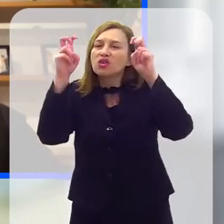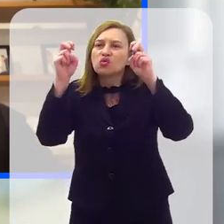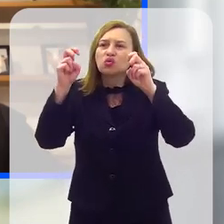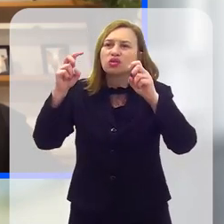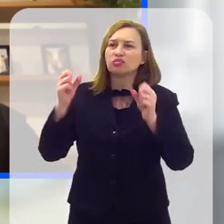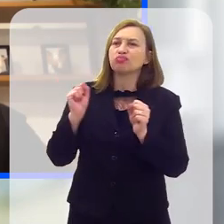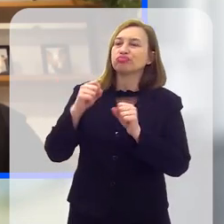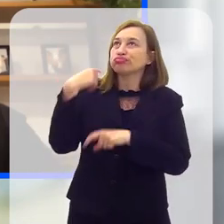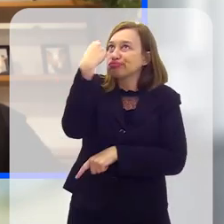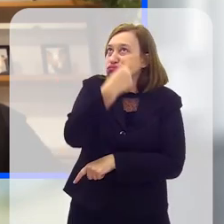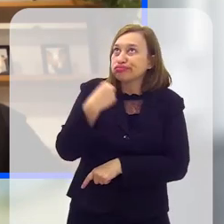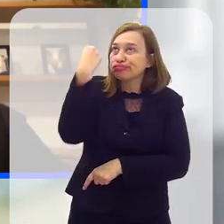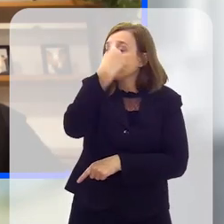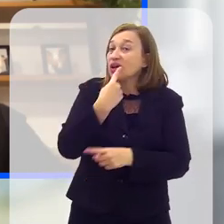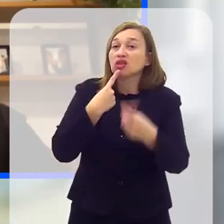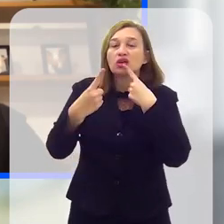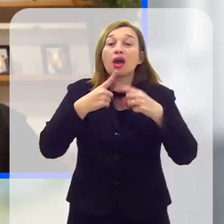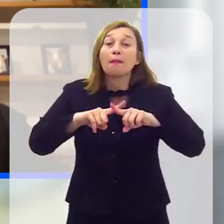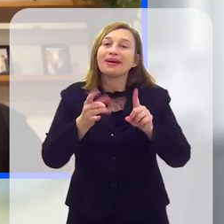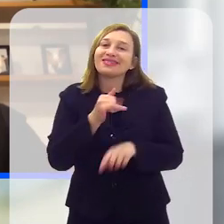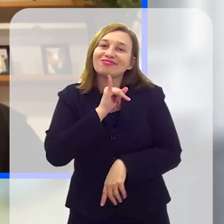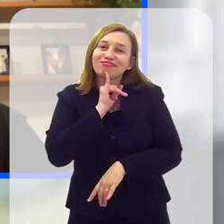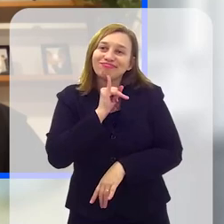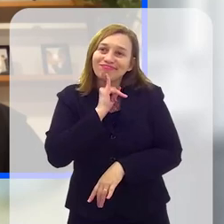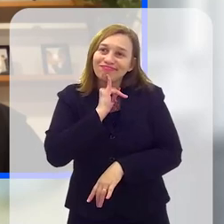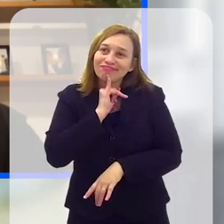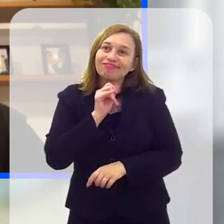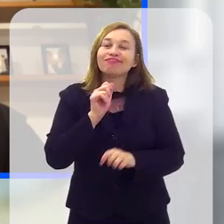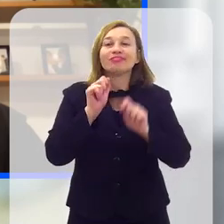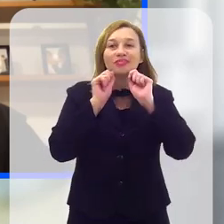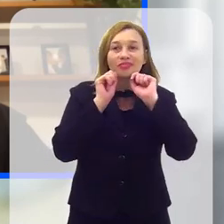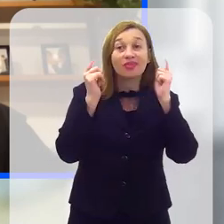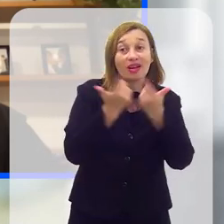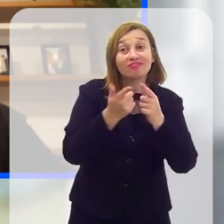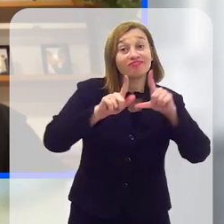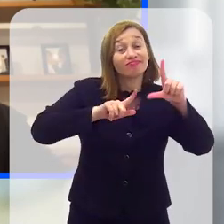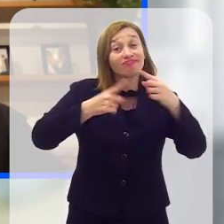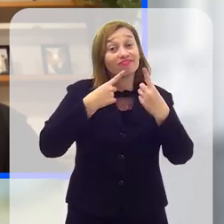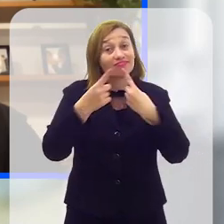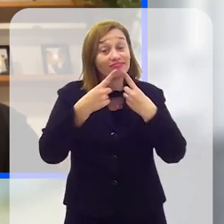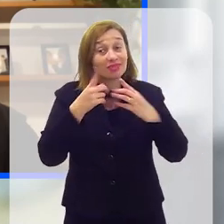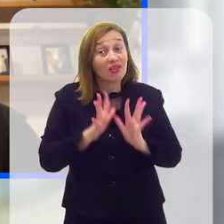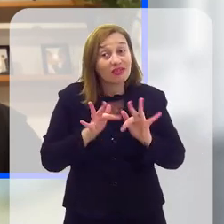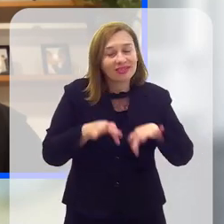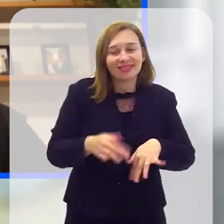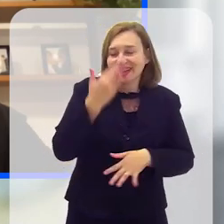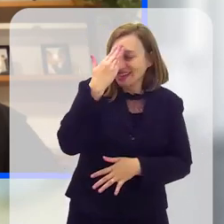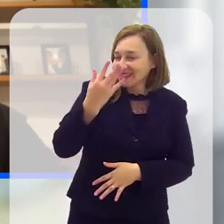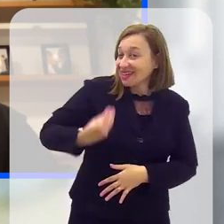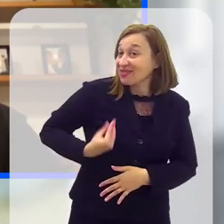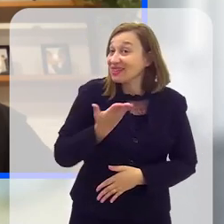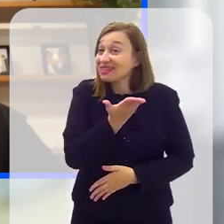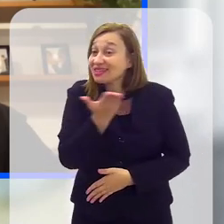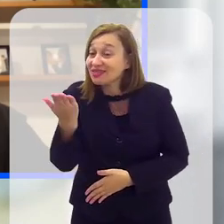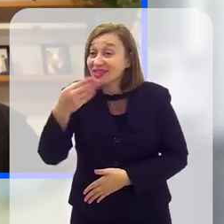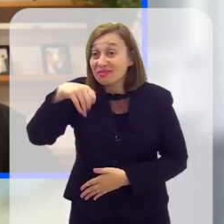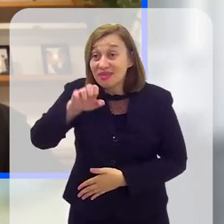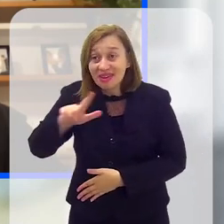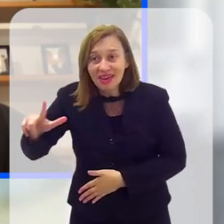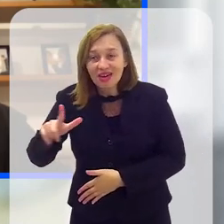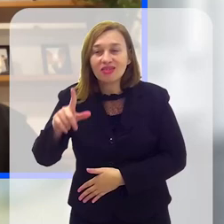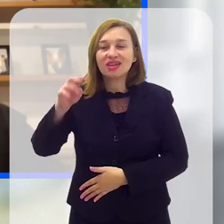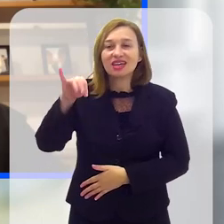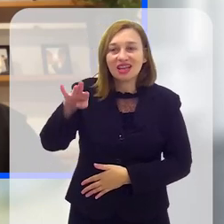gente teria aqui horas e mais horas para discutir, mas infelizmente, né, o Alerj Debate chegou ao fim e eu gostaria de agradecer a presença